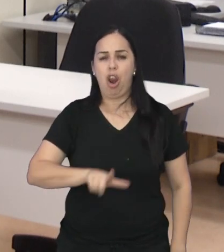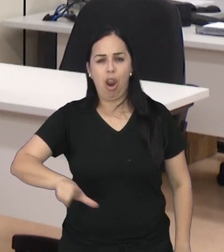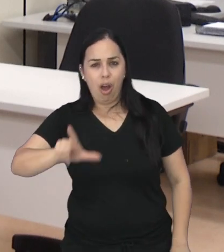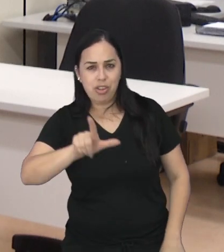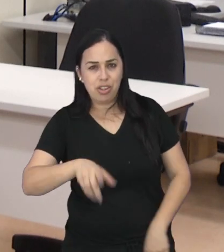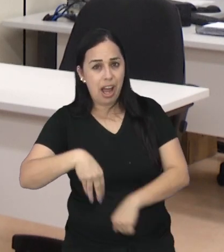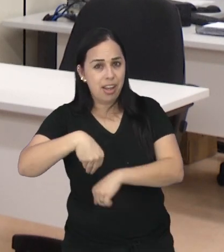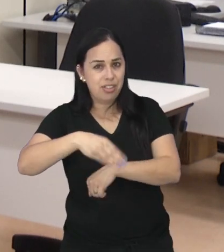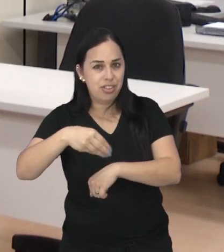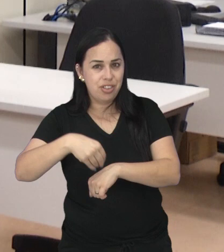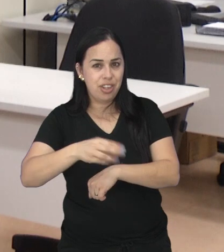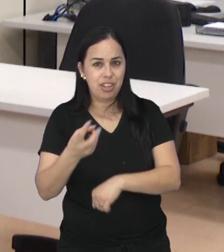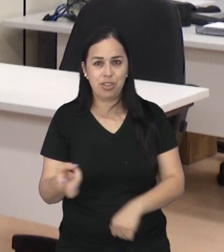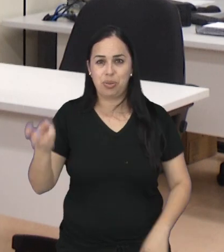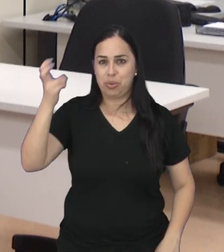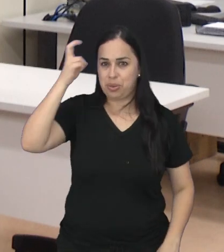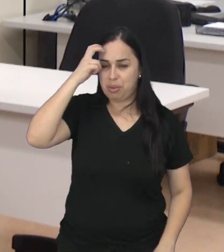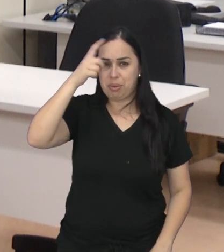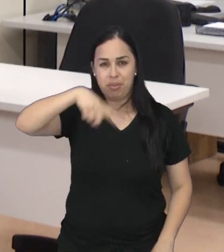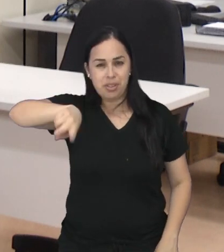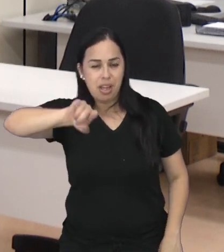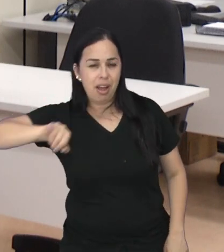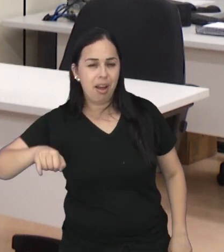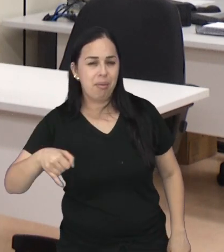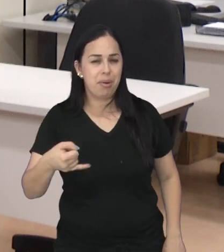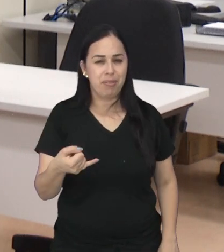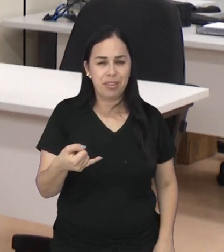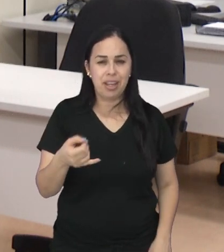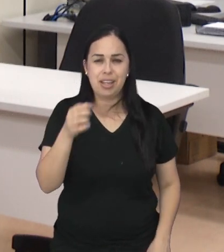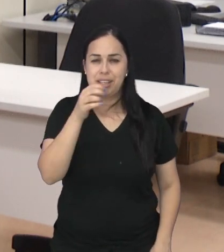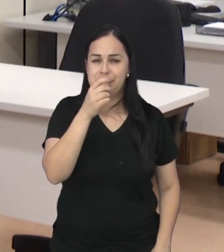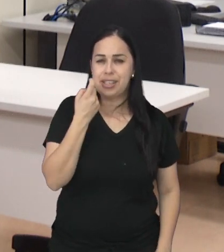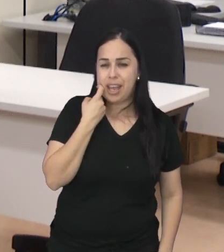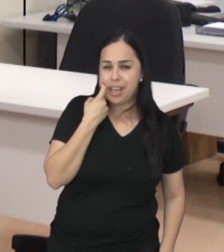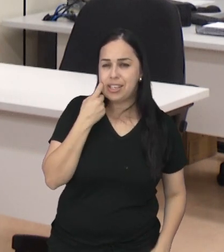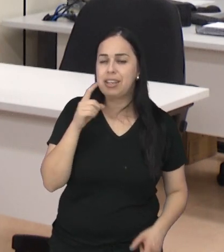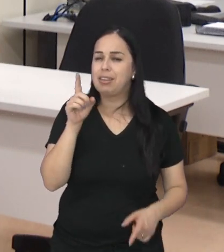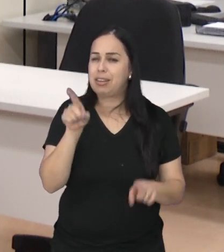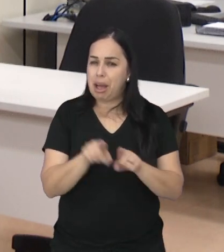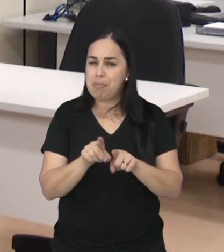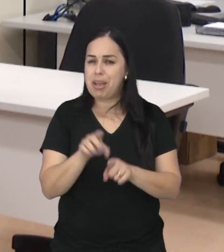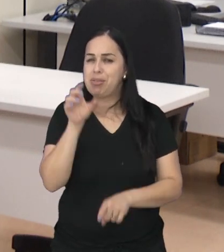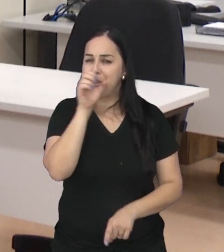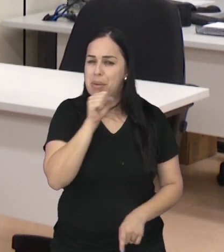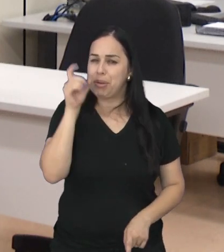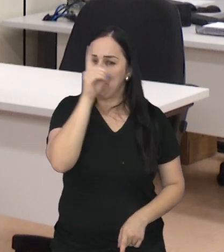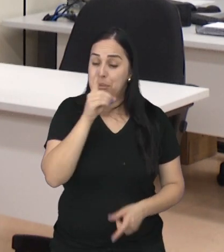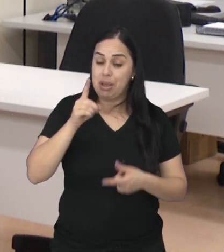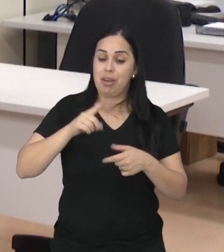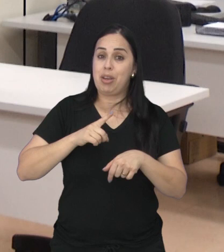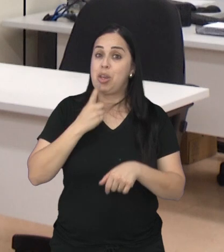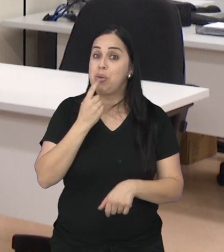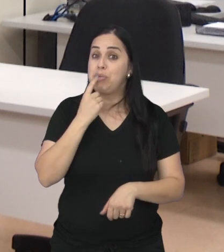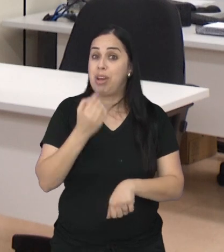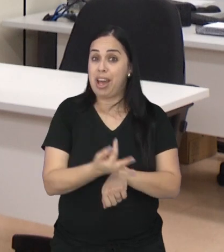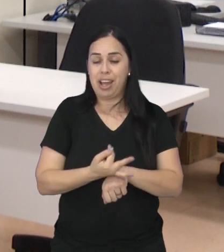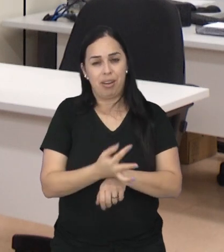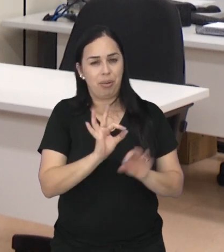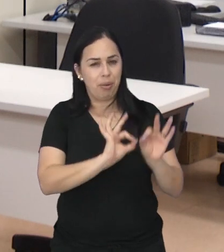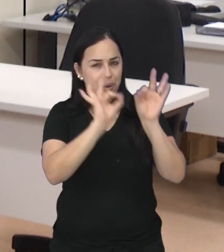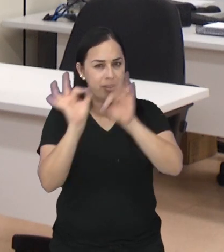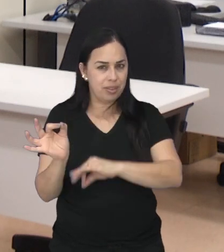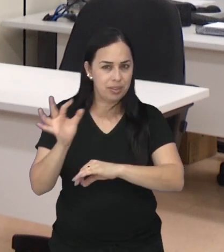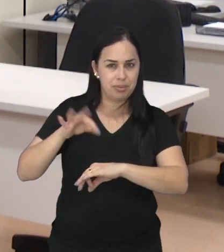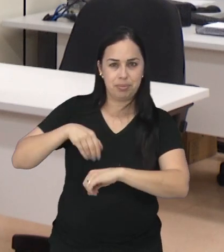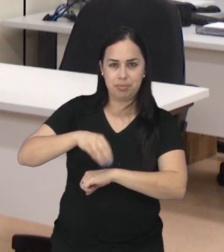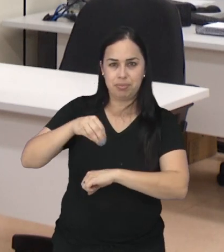as atrações culturais e opções de lazer para você já aproveitar esta sexta-feira e também o feriadão prolongado em São José dos Campos. Confira